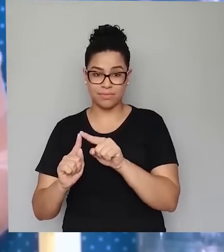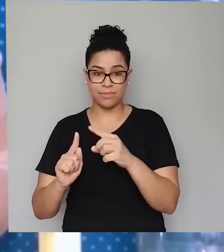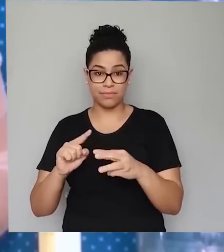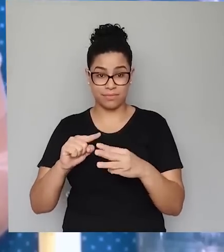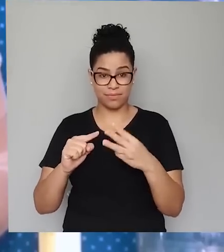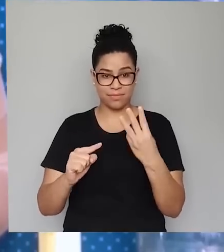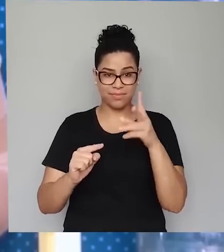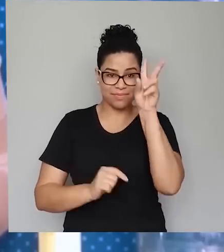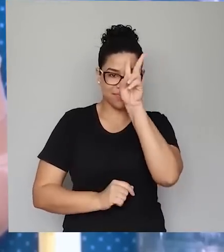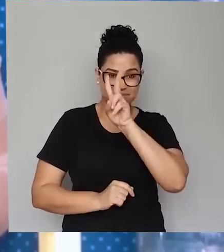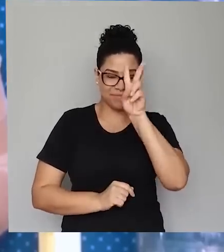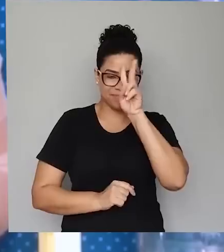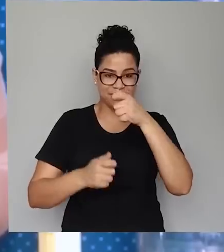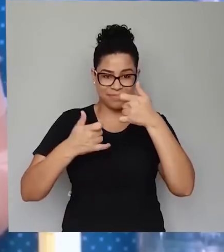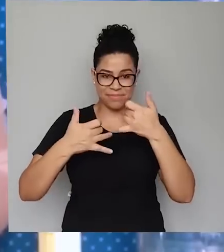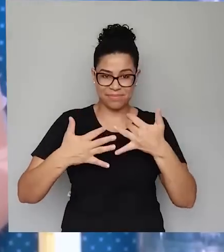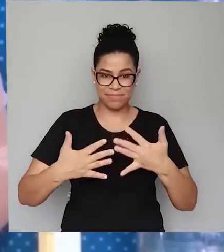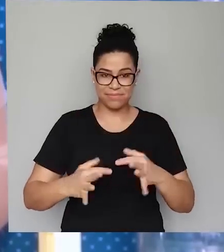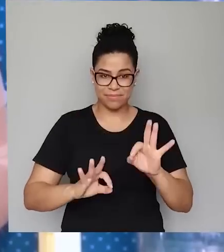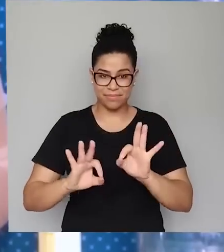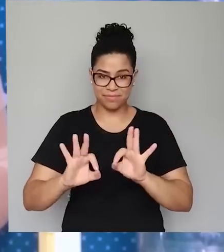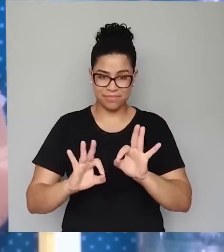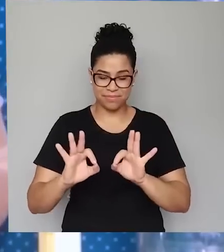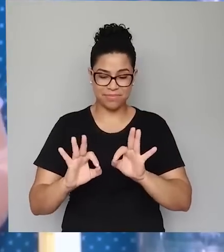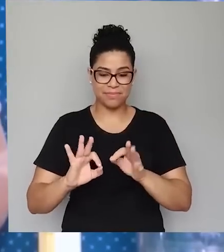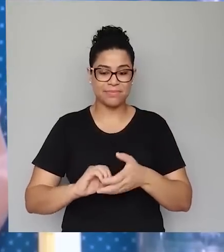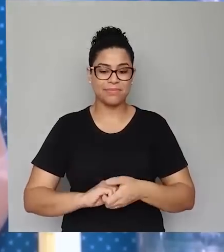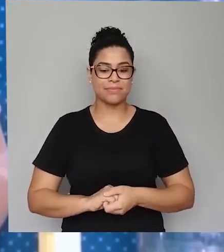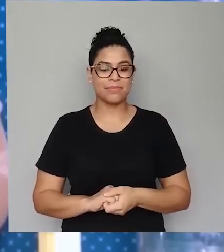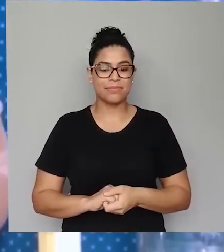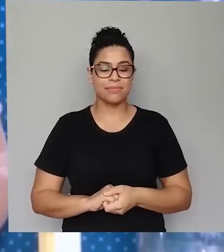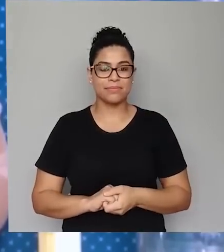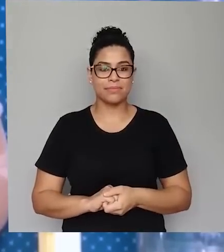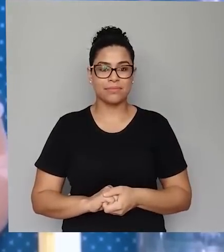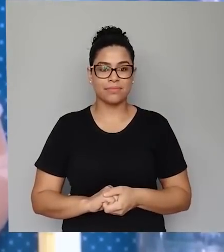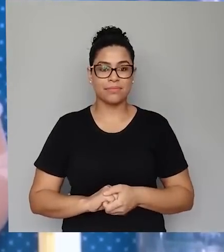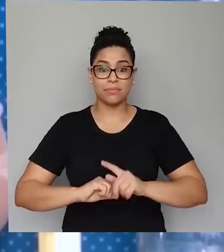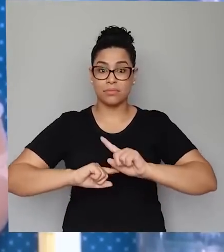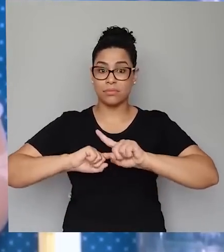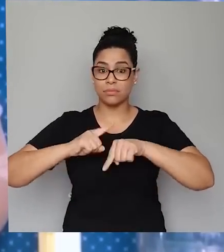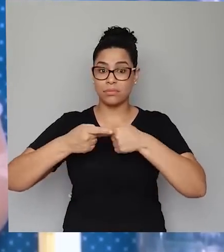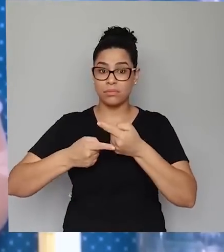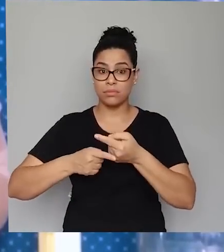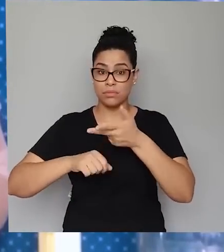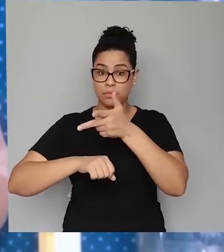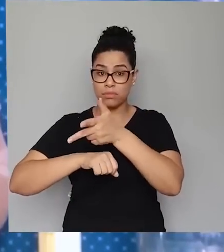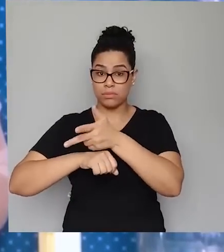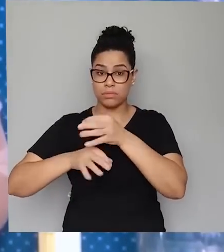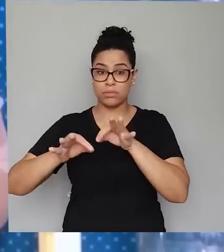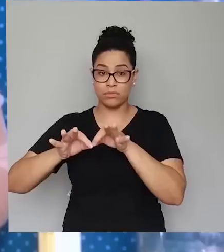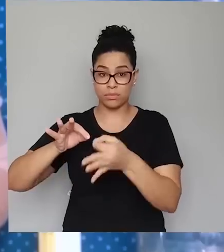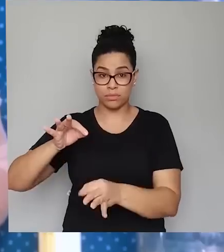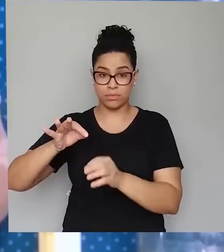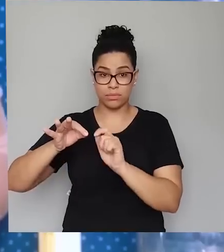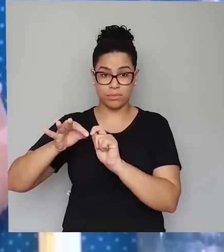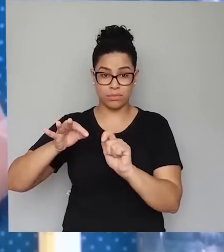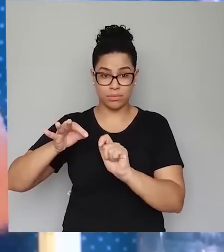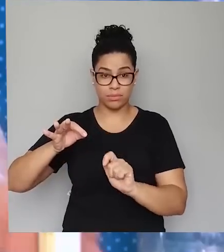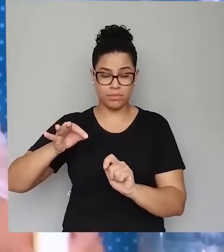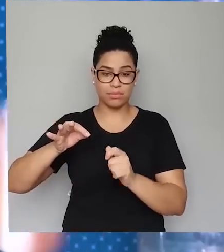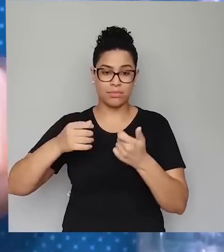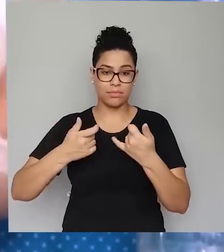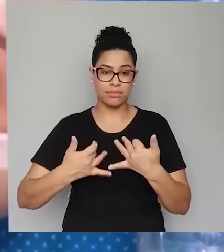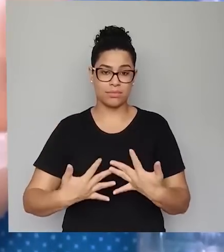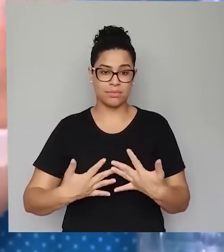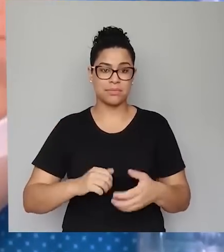daquele tamanho e formato que eu orientei. Eu vou estar passando isso na parte descritiva do vídeo também. E aí então nós